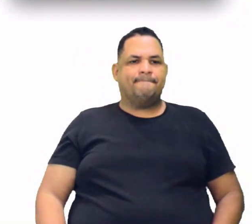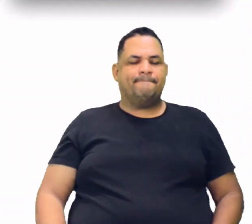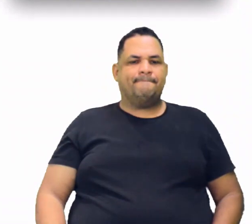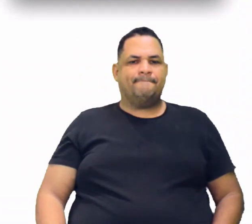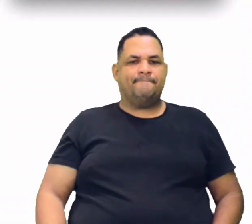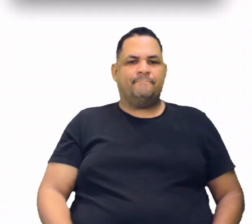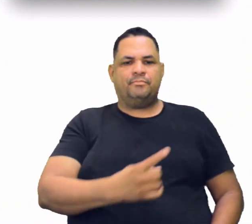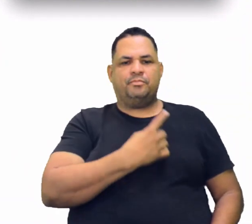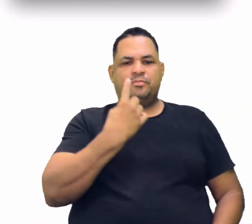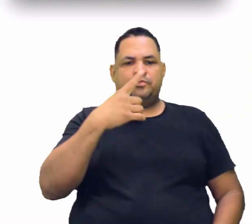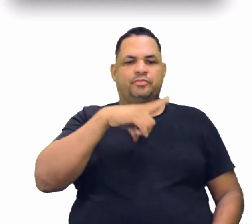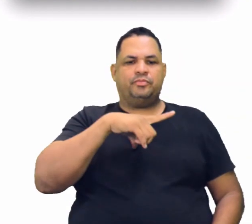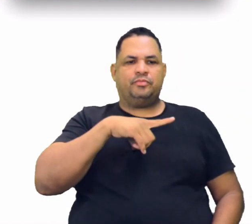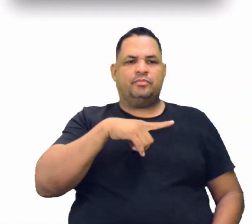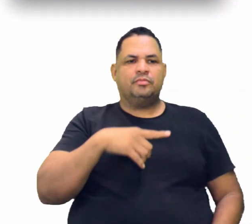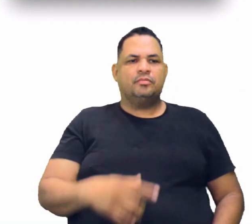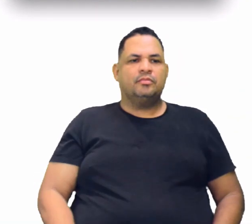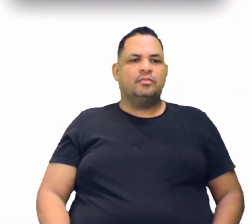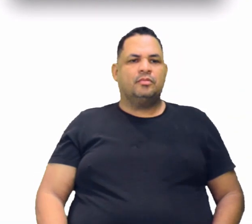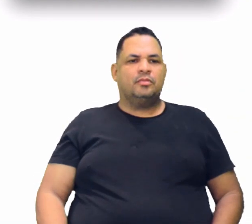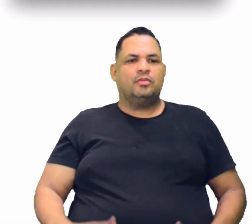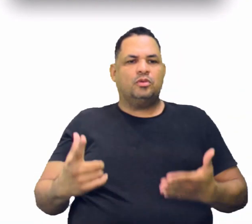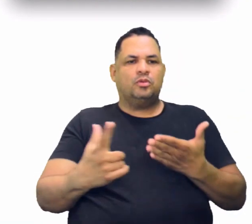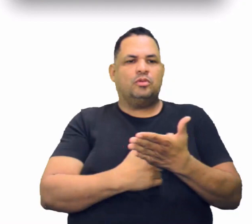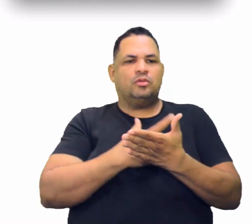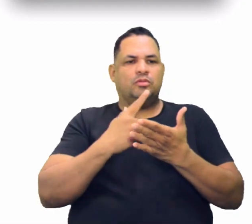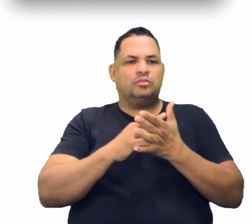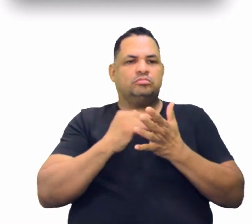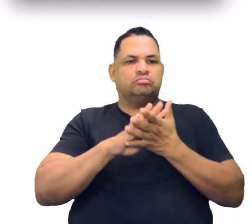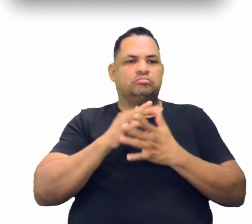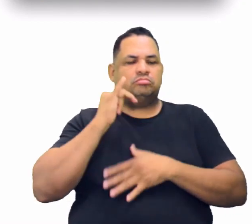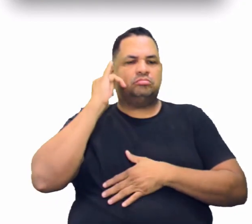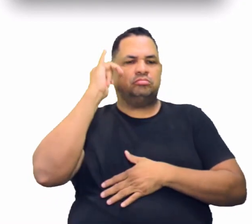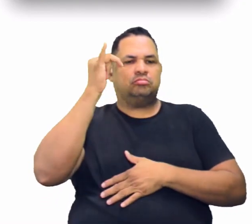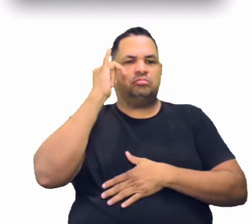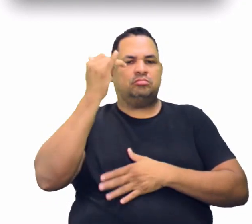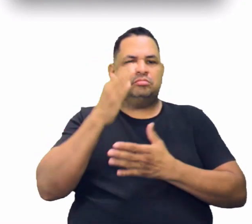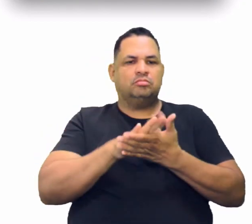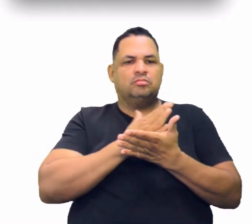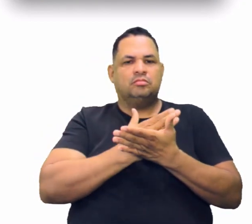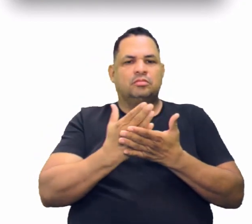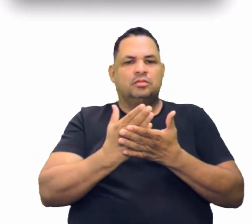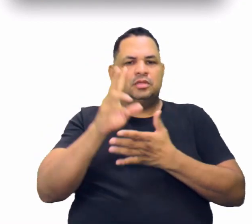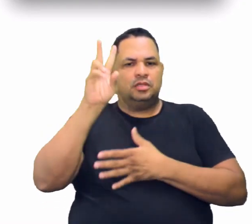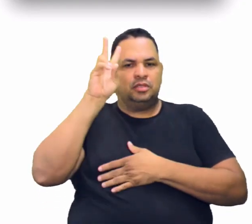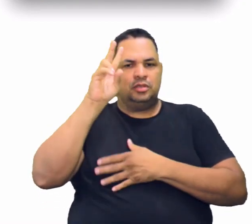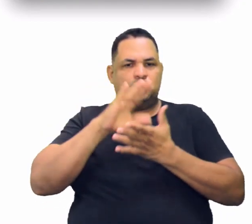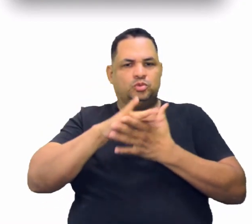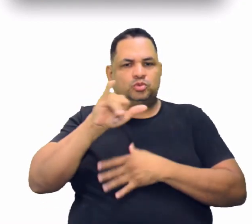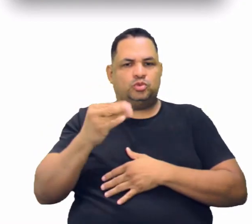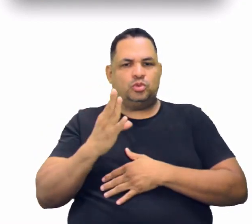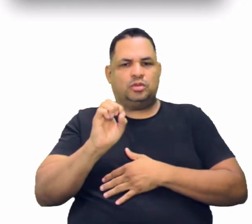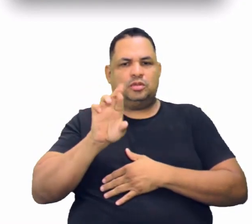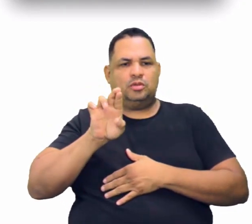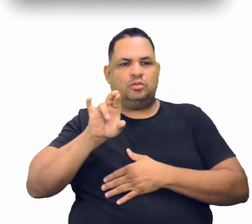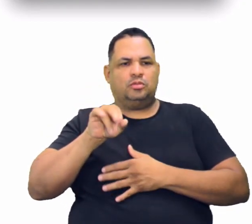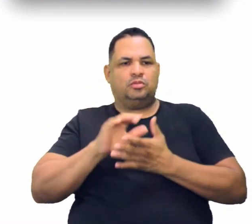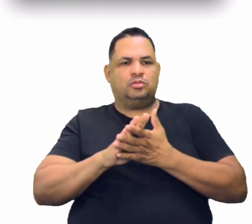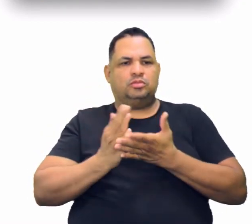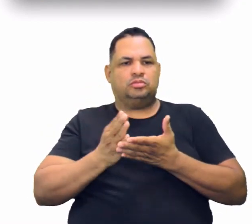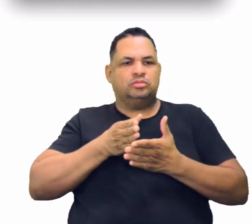Então, aqui nós temos o seguinte, né? O livro narra, inicialmente, a saga de João